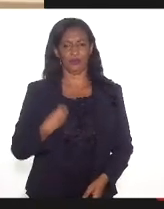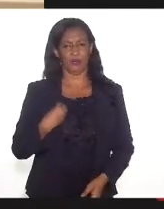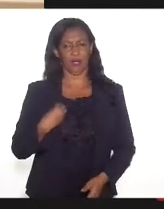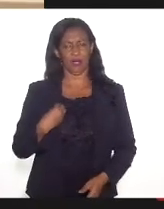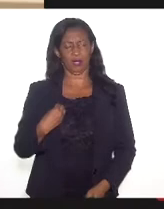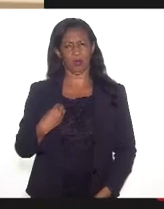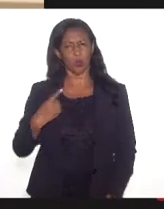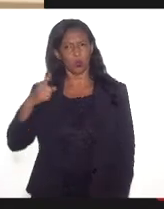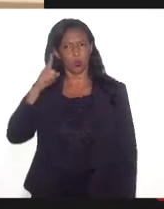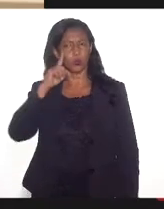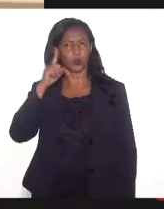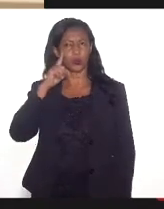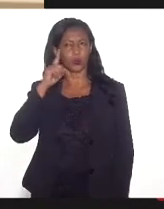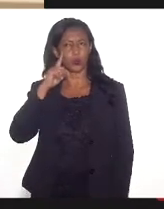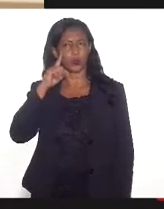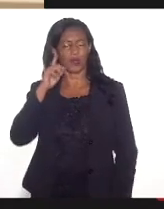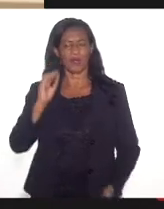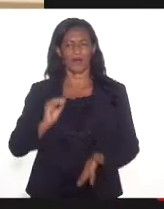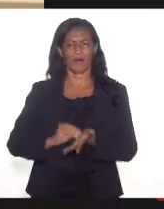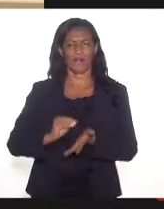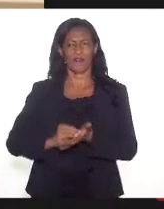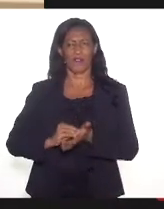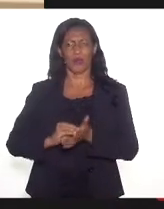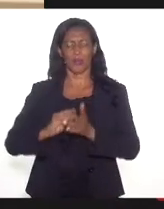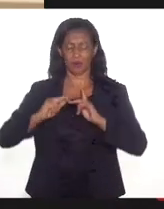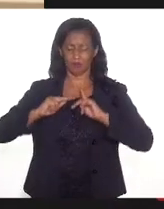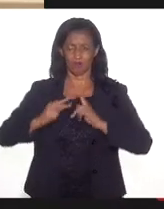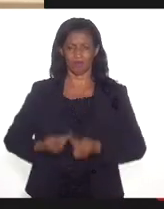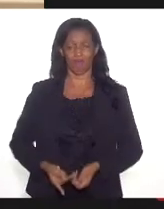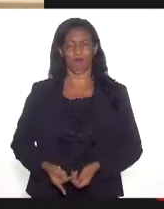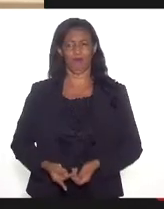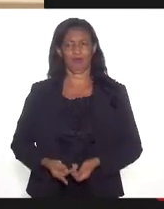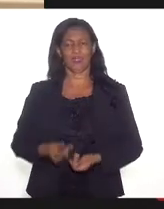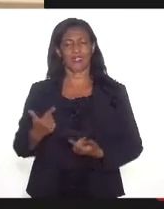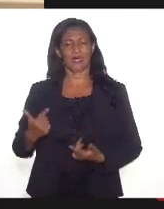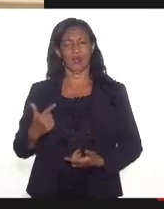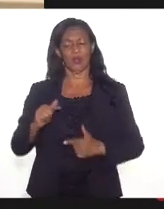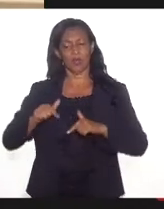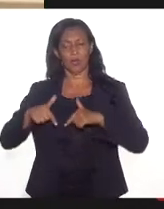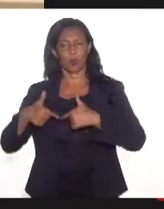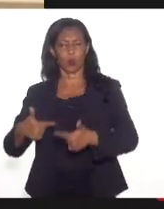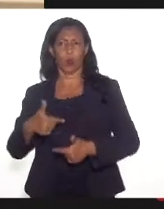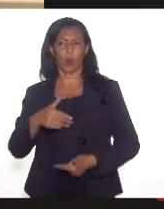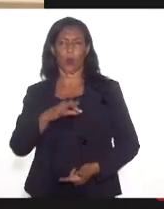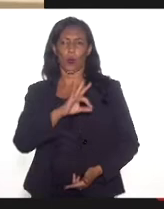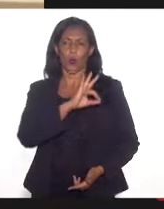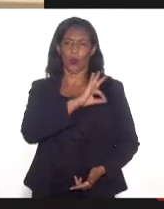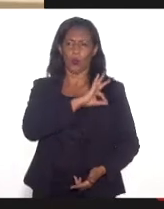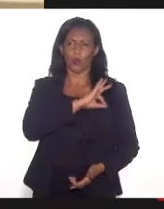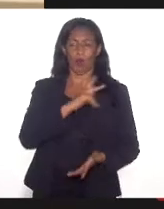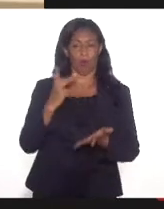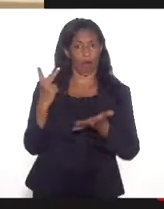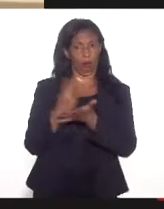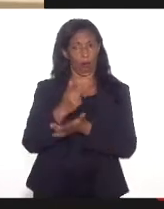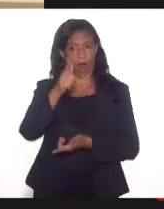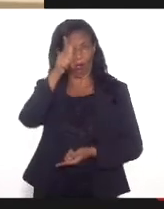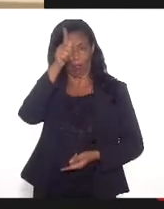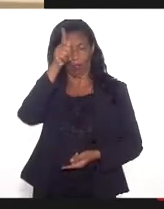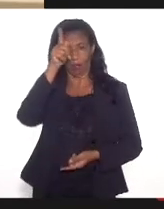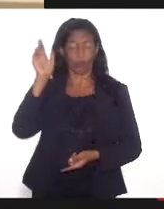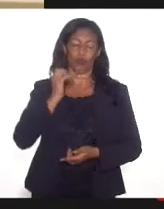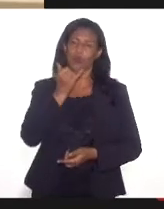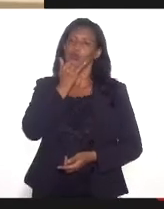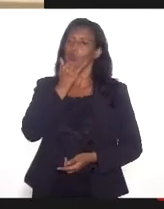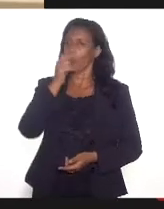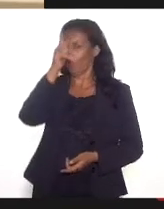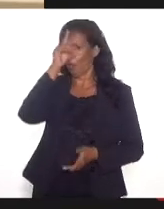cotidiano desumanizado. Então, essa operação policial que ocorreu no complexo do Alemão, no complexo do Alemão